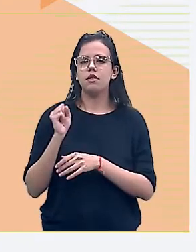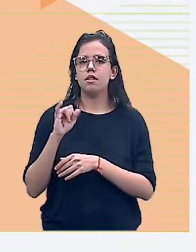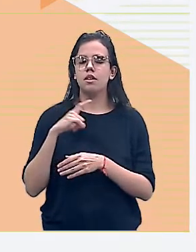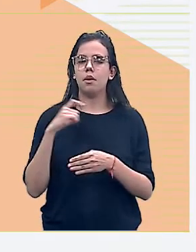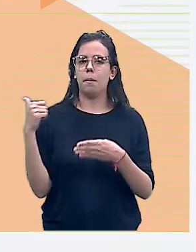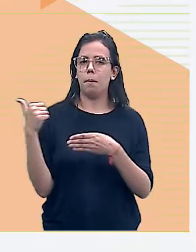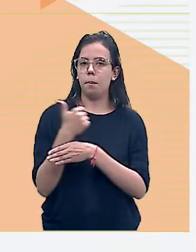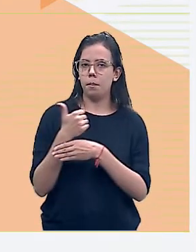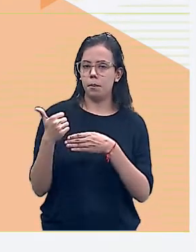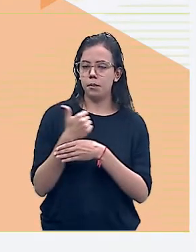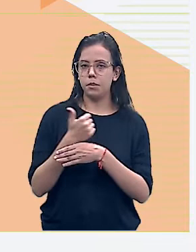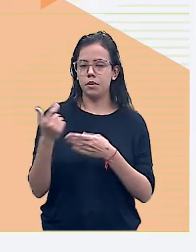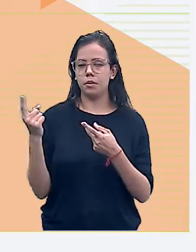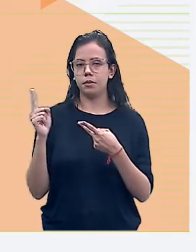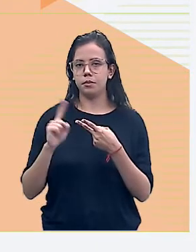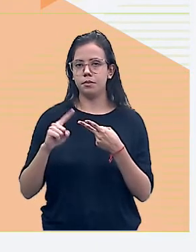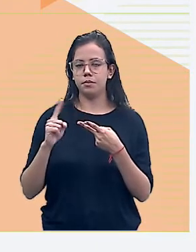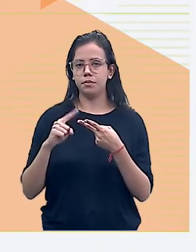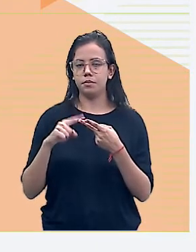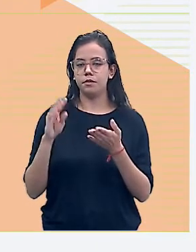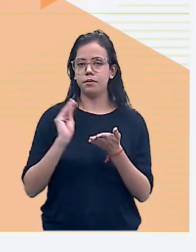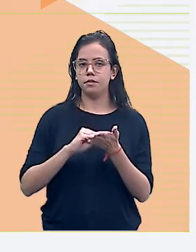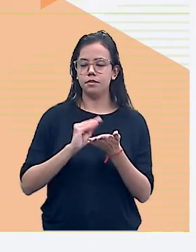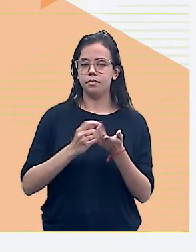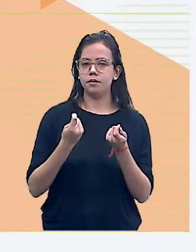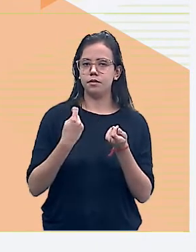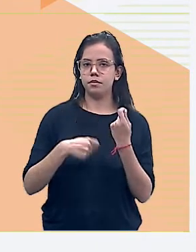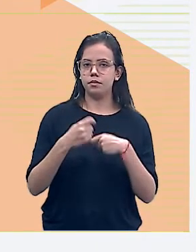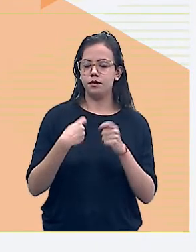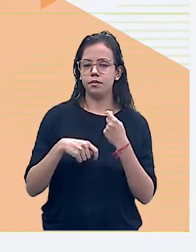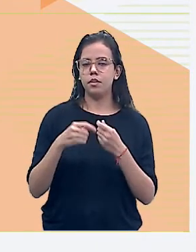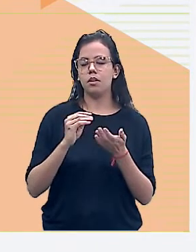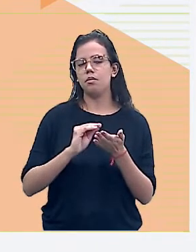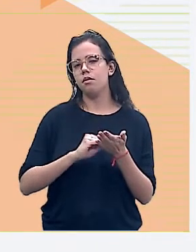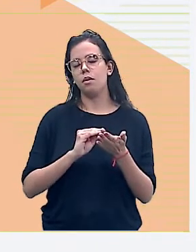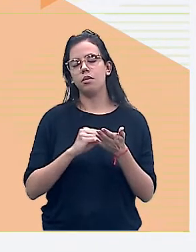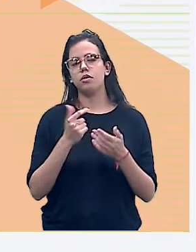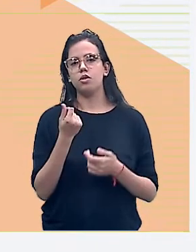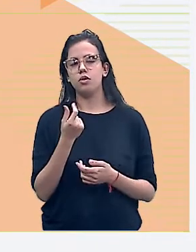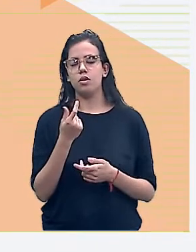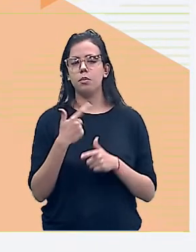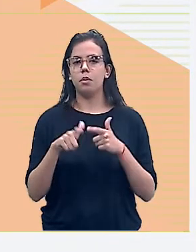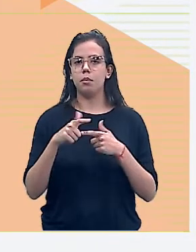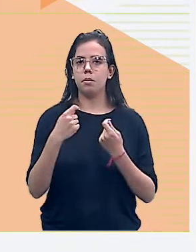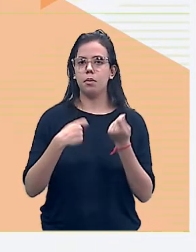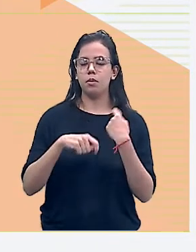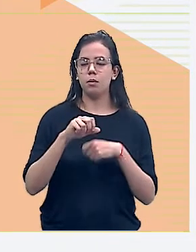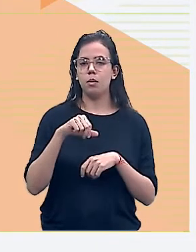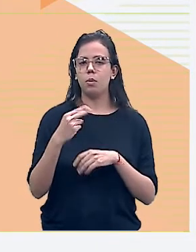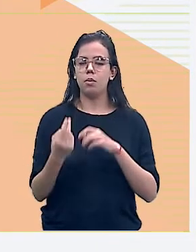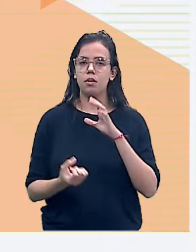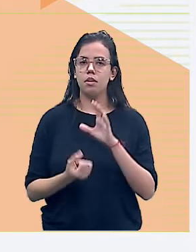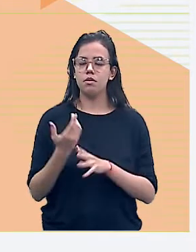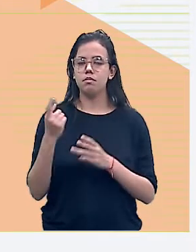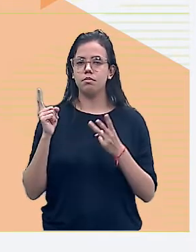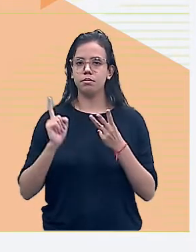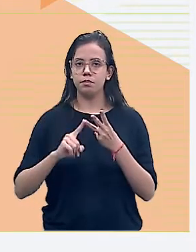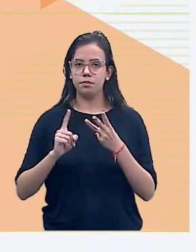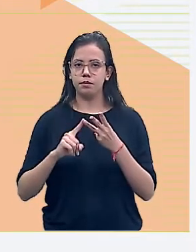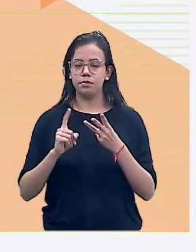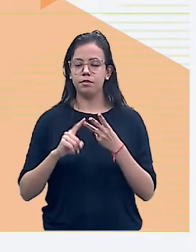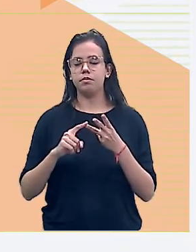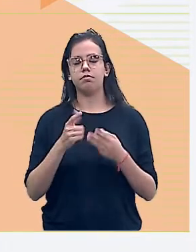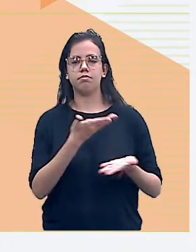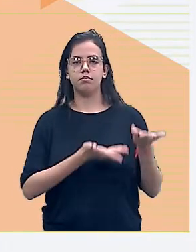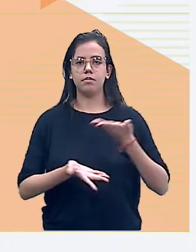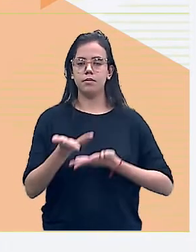moral origem financeira falta de grana problema econômico ou origem comunitário problema